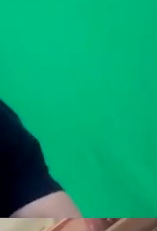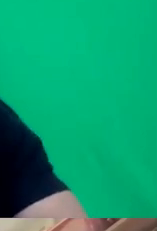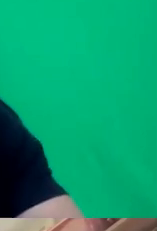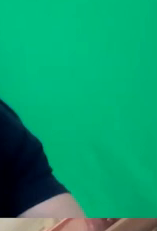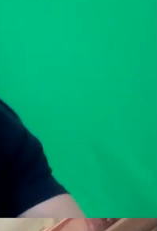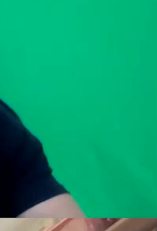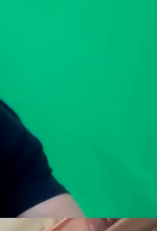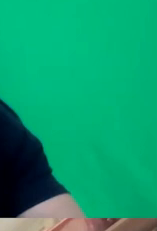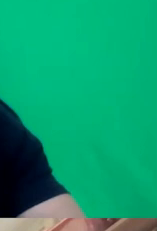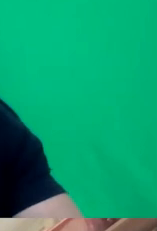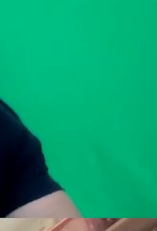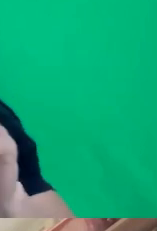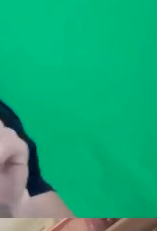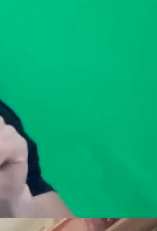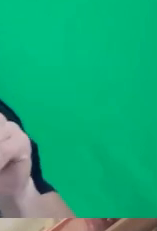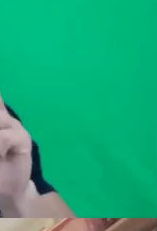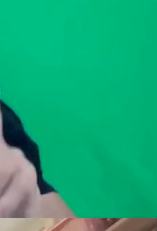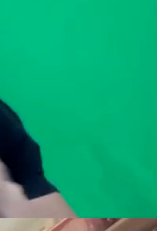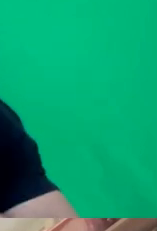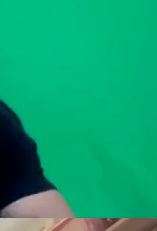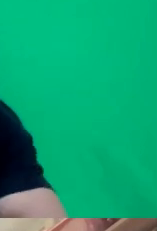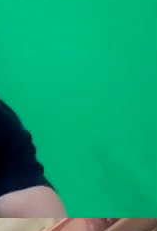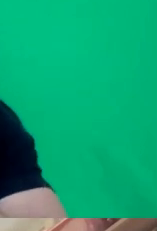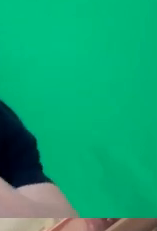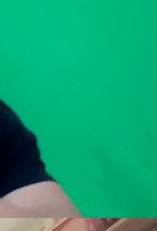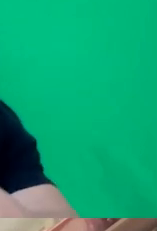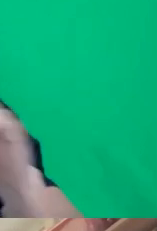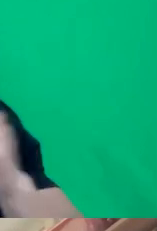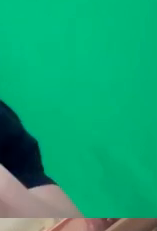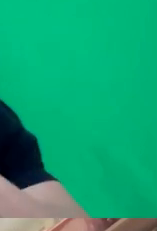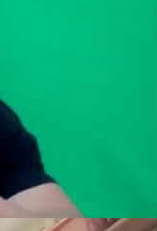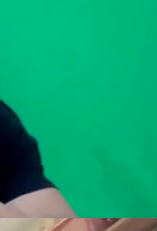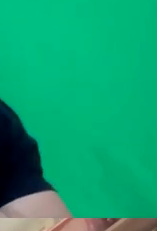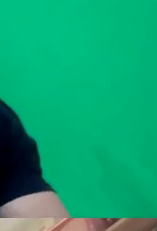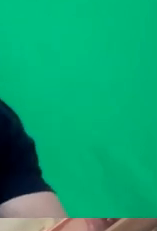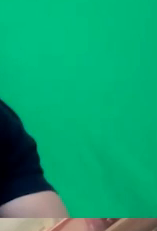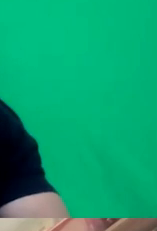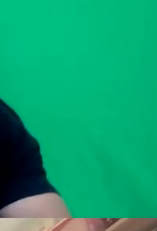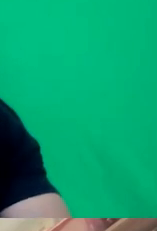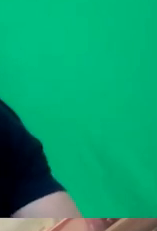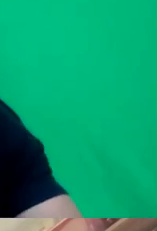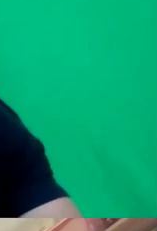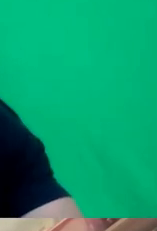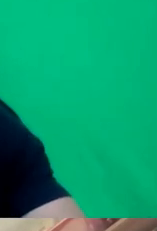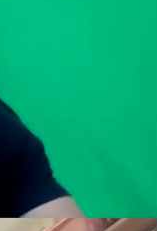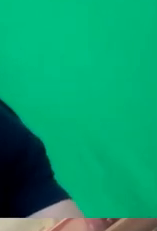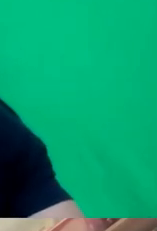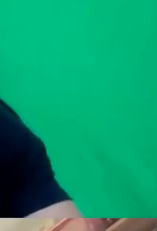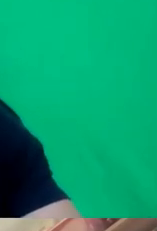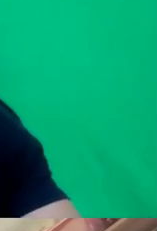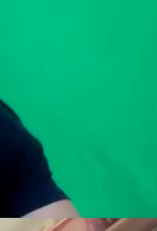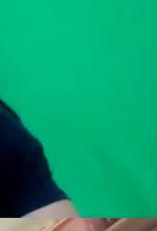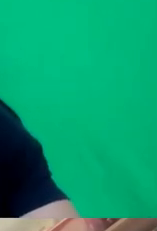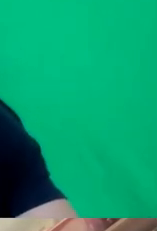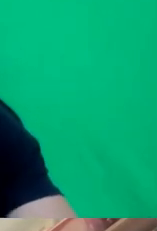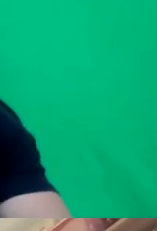Vi que o Wagner também estava aqui, o coordenador da pós-graduação da UERJ. Uhum. A professora Legal. Sônia mandou um abraço, mas